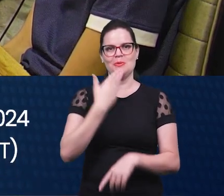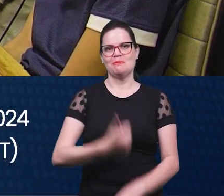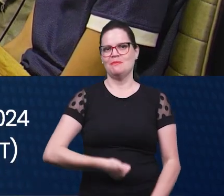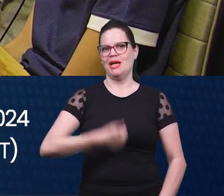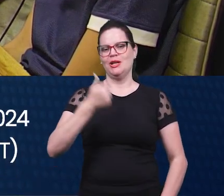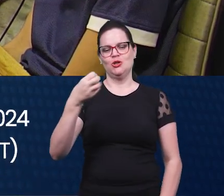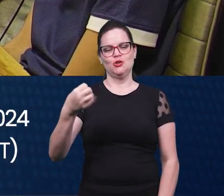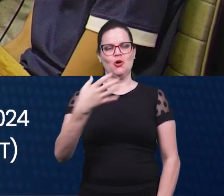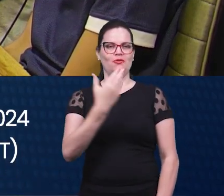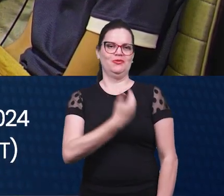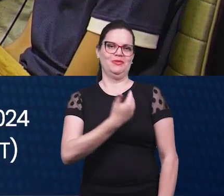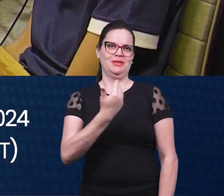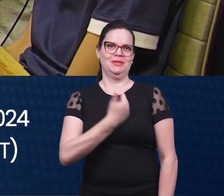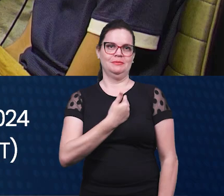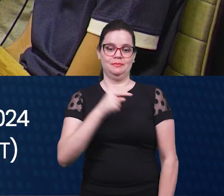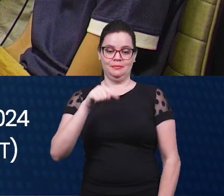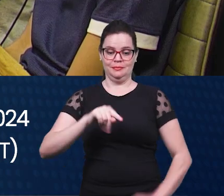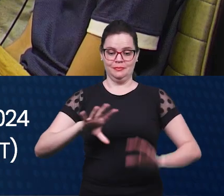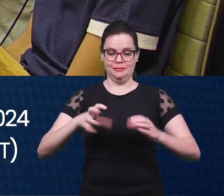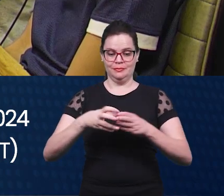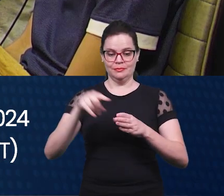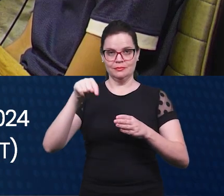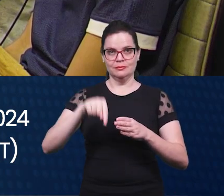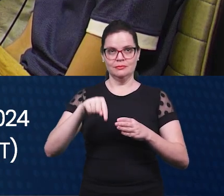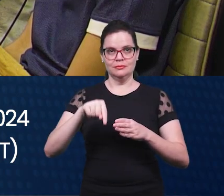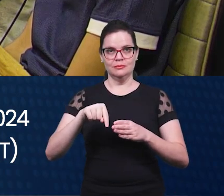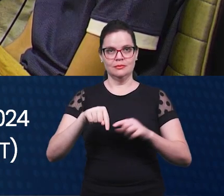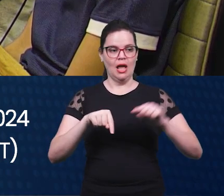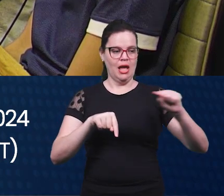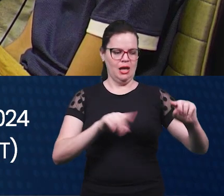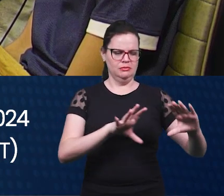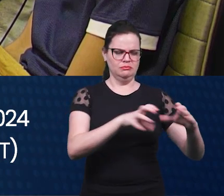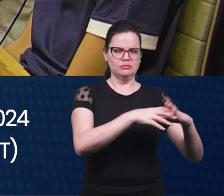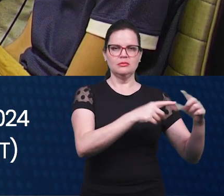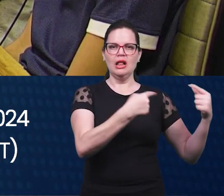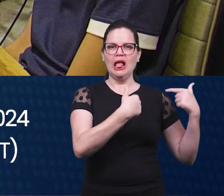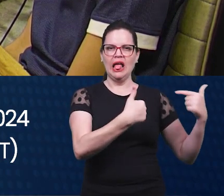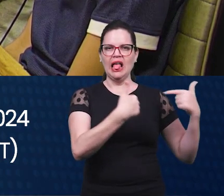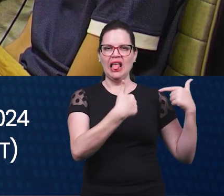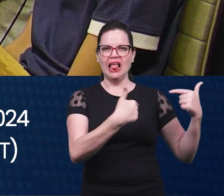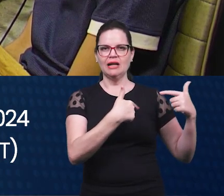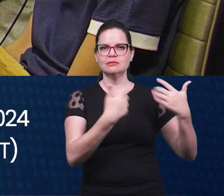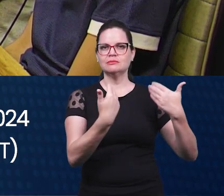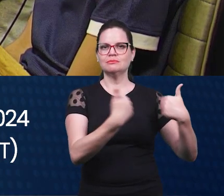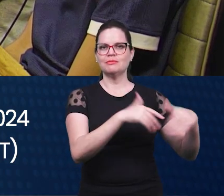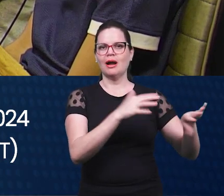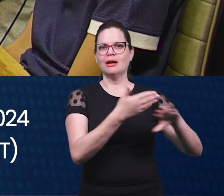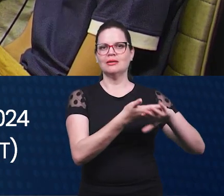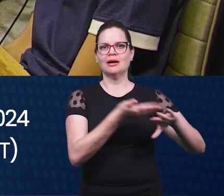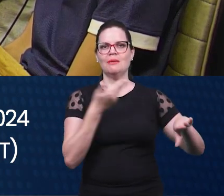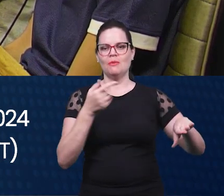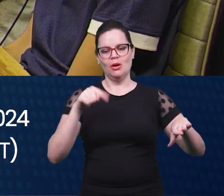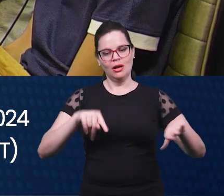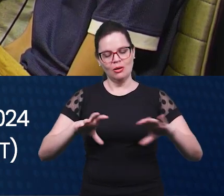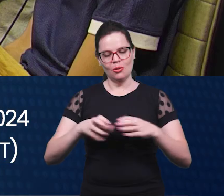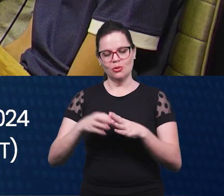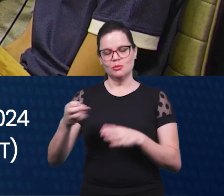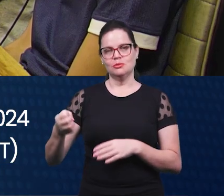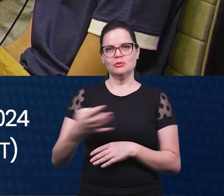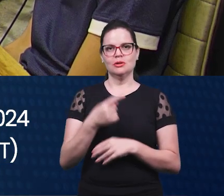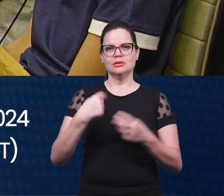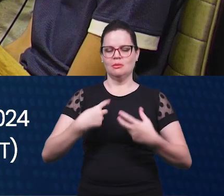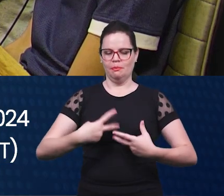novas amizades. E aquelas amizades que estavam te importunando ficaram de lado. Você percebeu que não